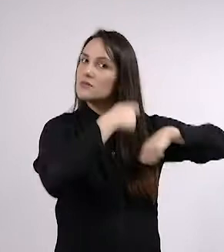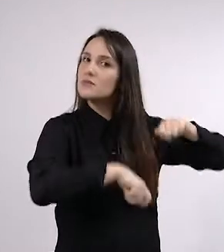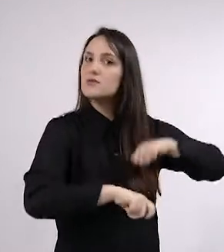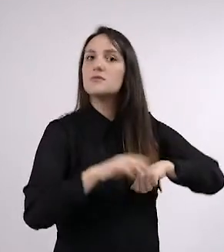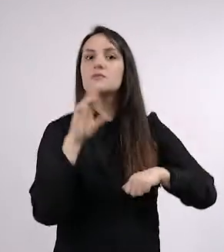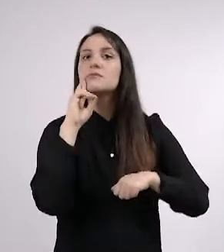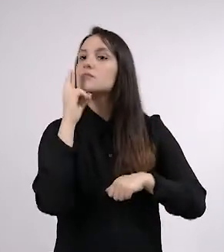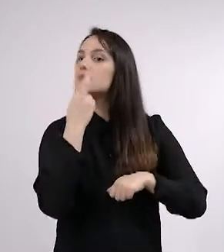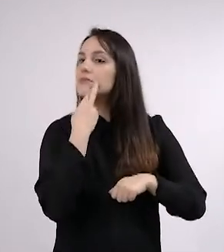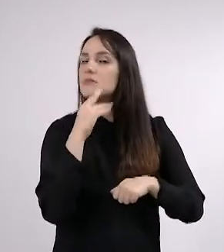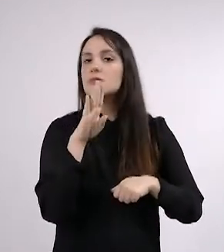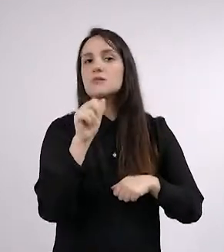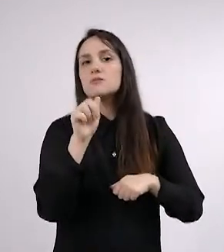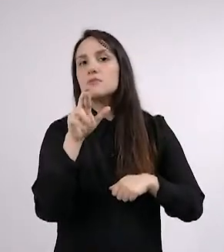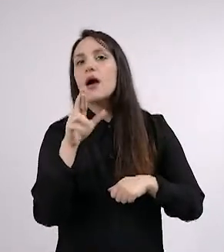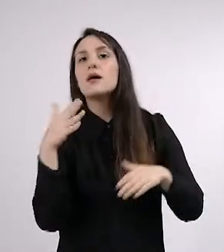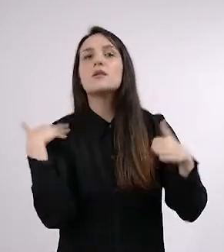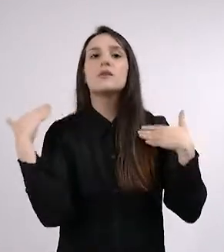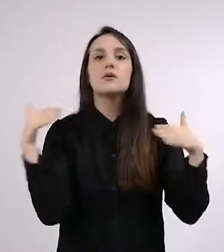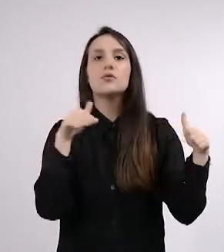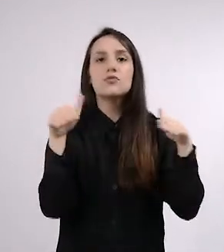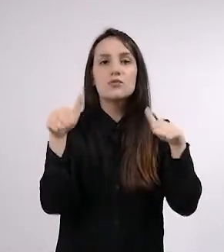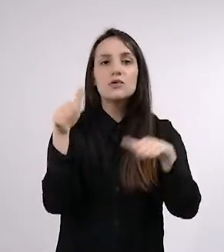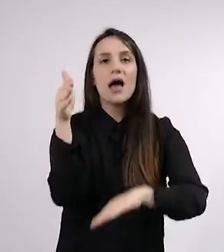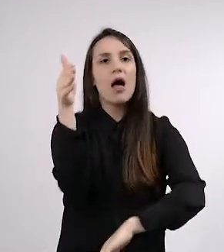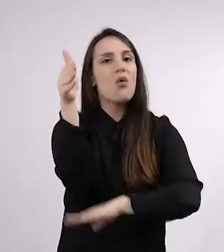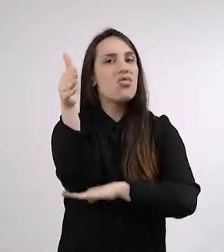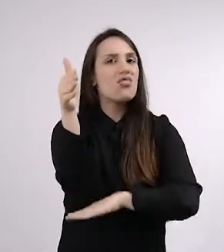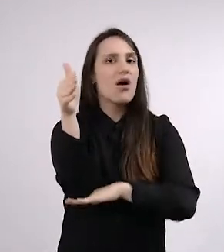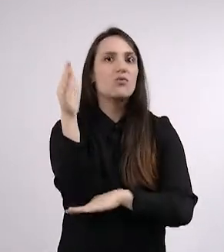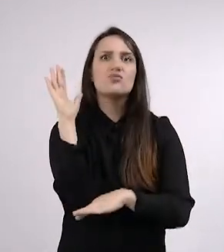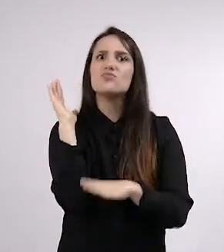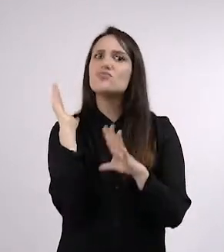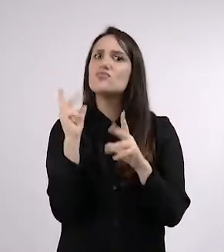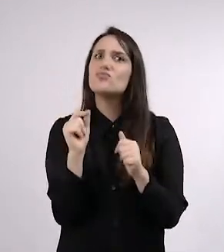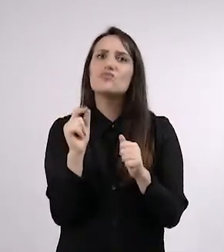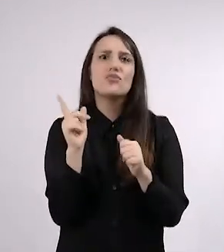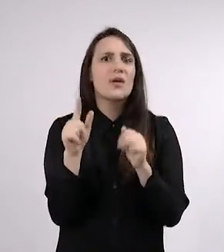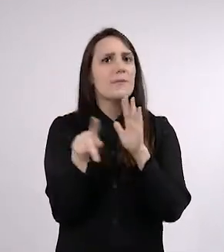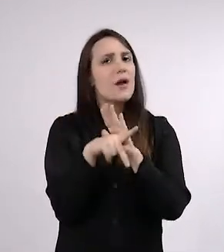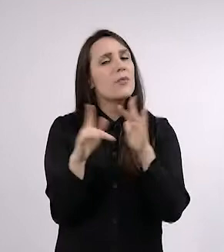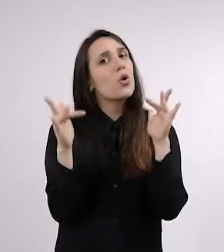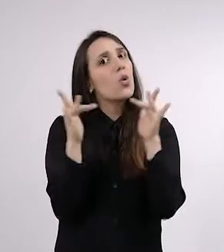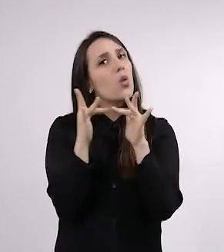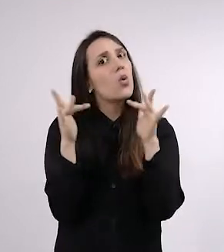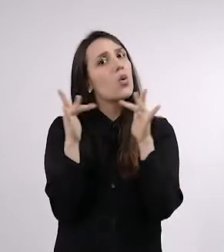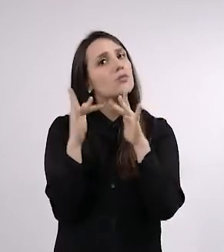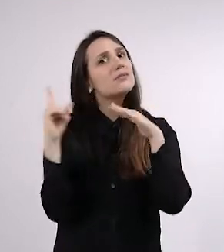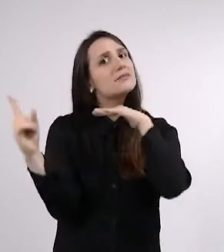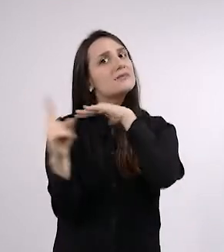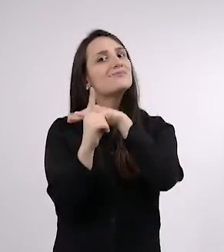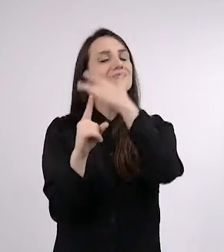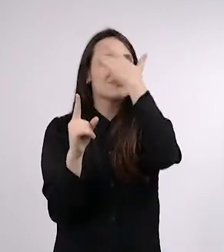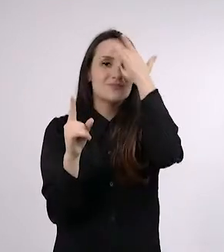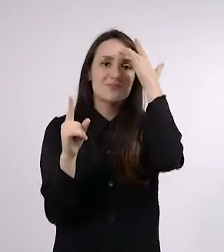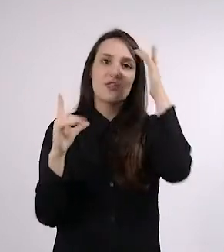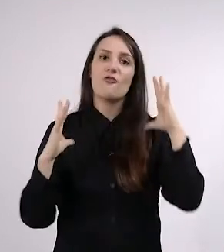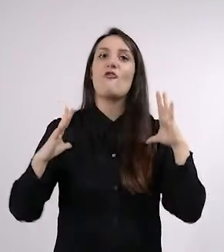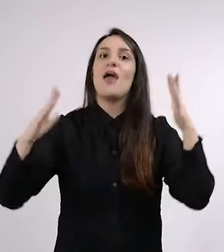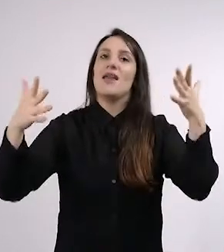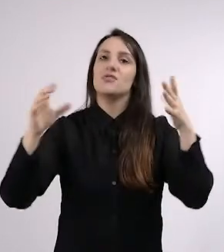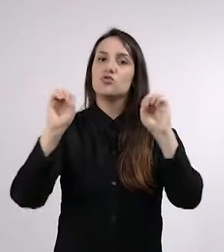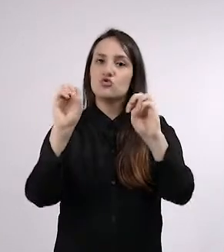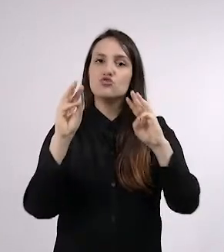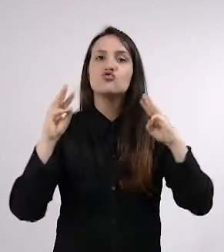do restaurante, do bar, do turismo, o hotel, aqueles que estão intrinsecamente relacionados... Né, também?